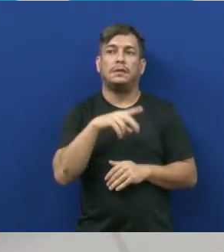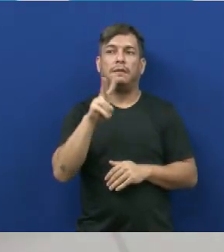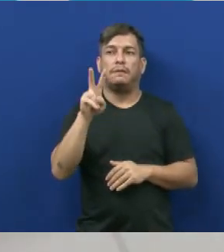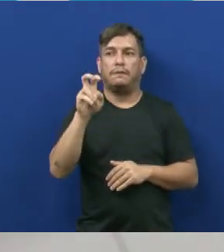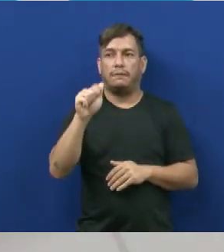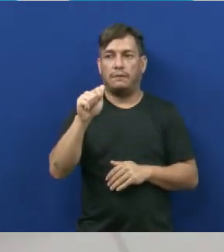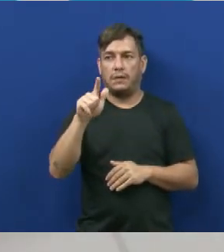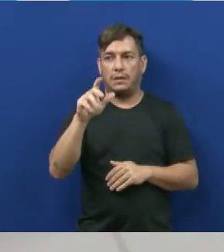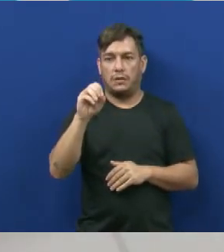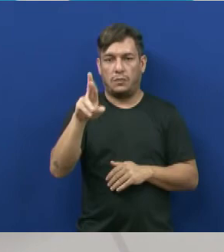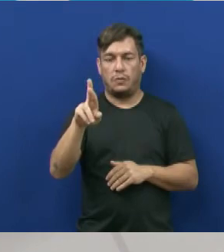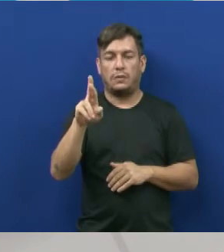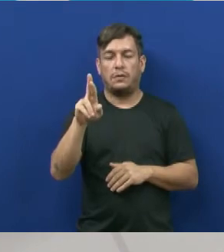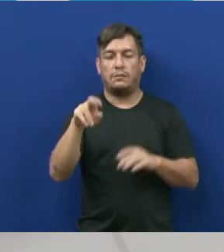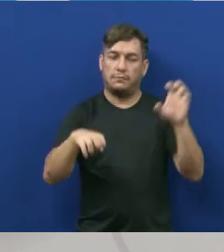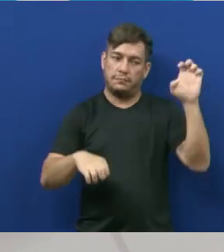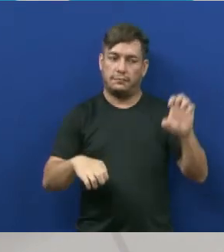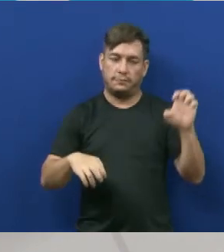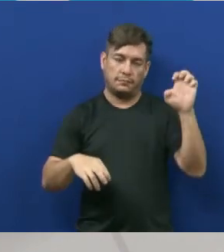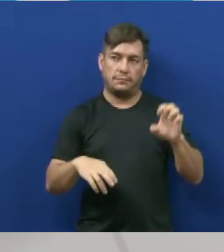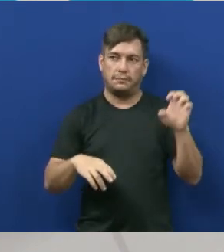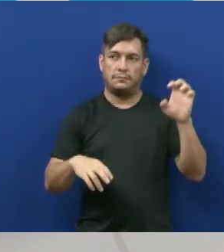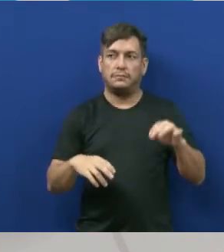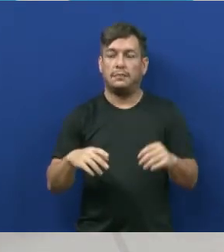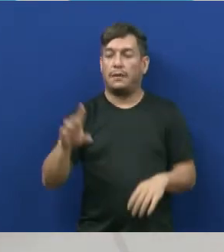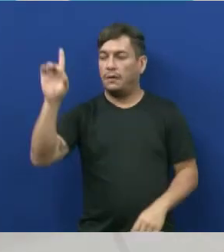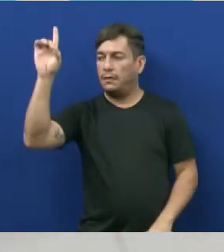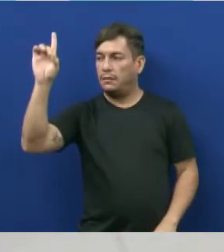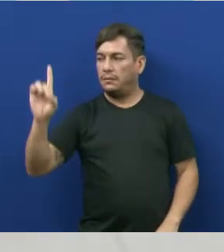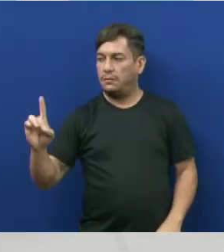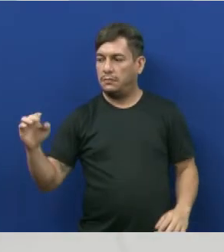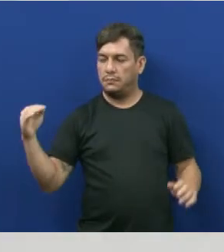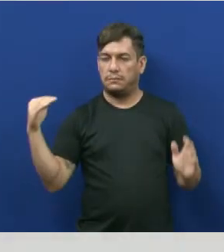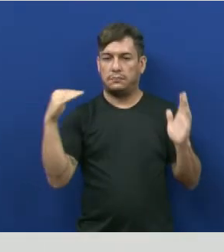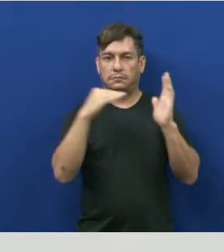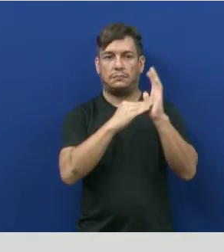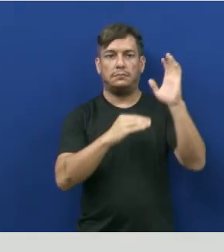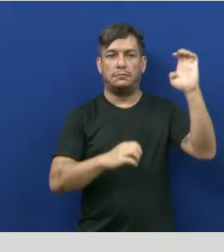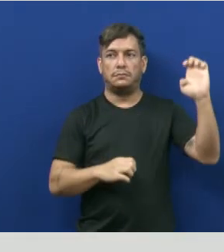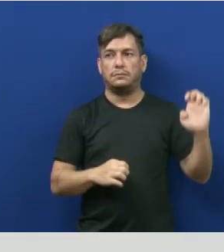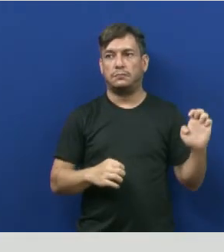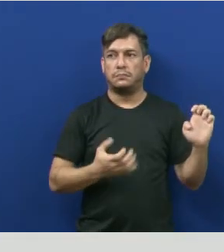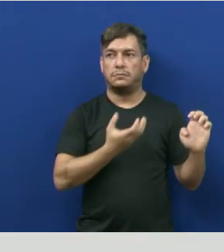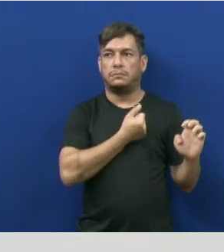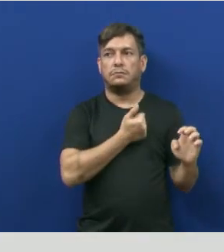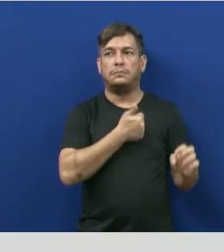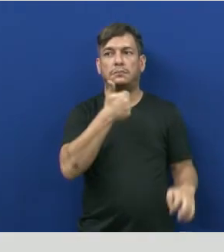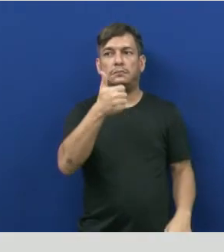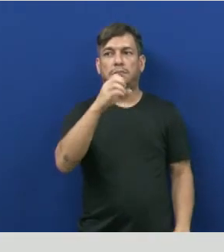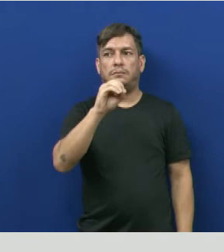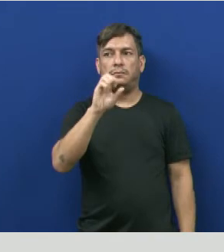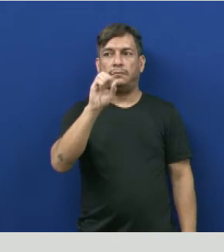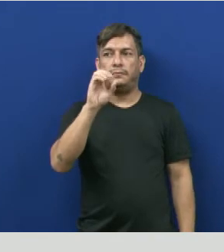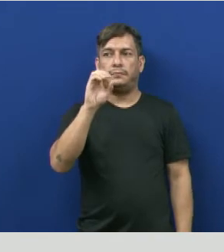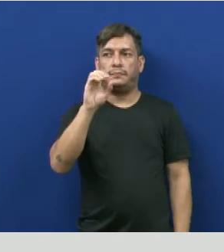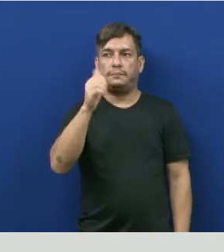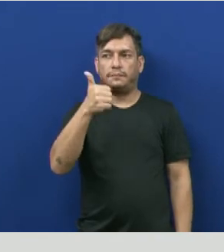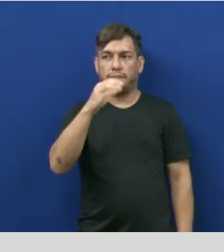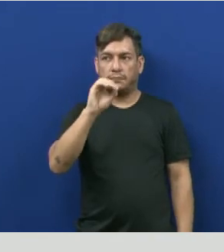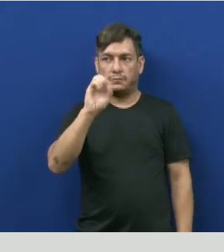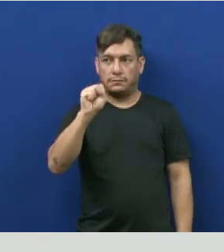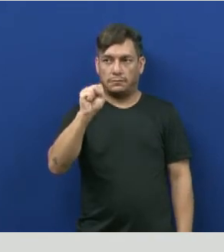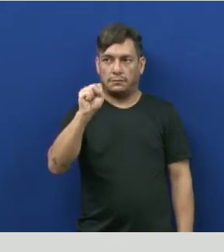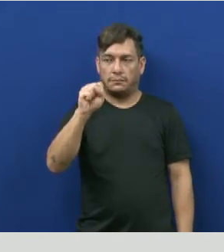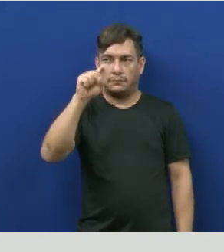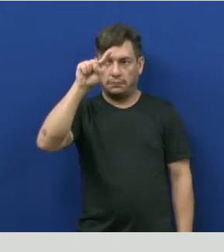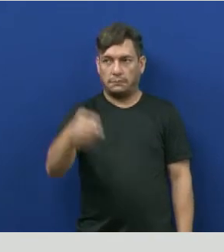a esquerda. Então, vindo aí da direita para a esquerda, no número 108.200.000, eu observo